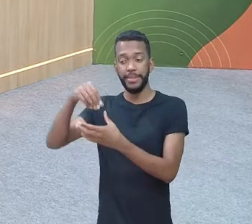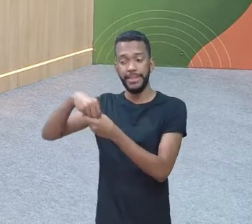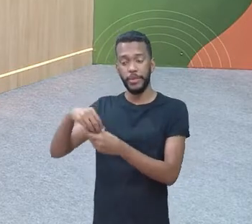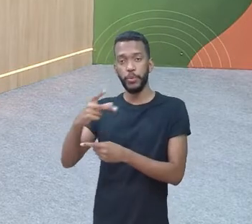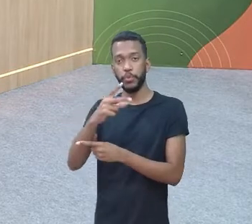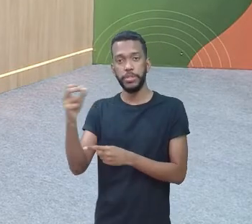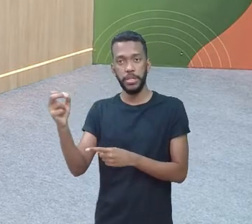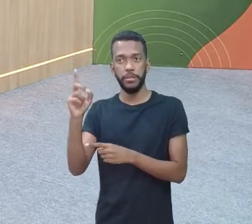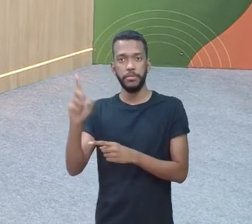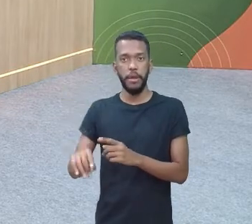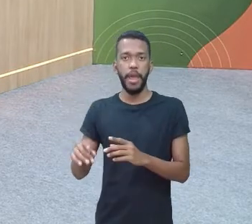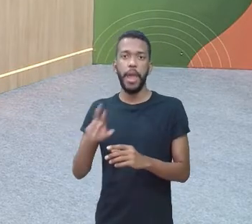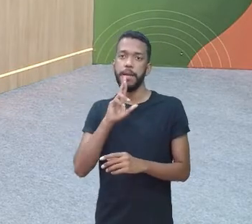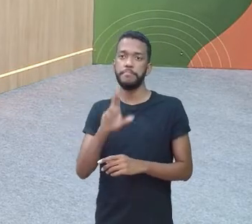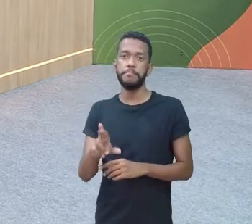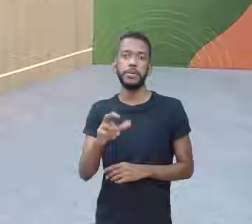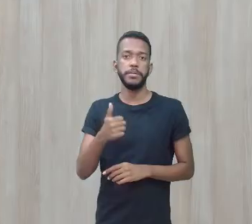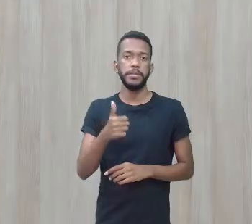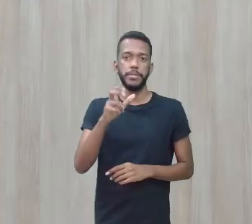150. Tranquilo, gente?